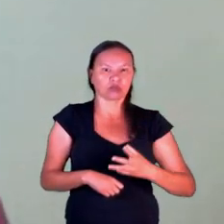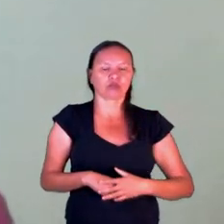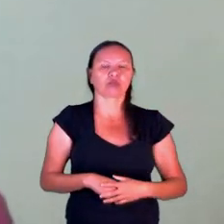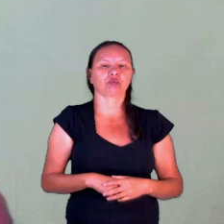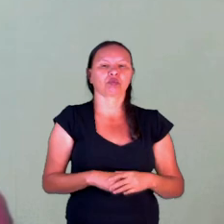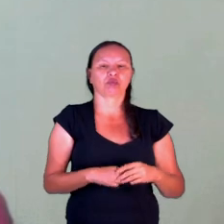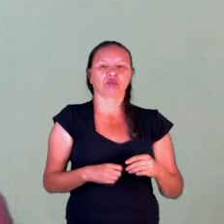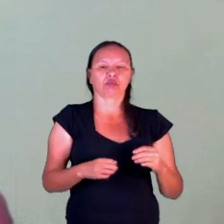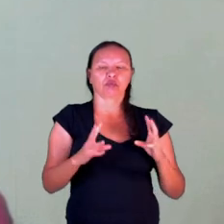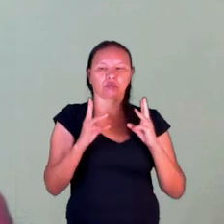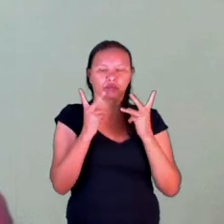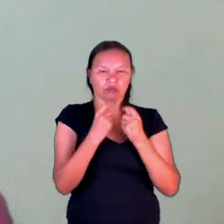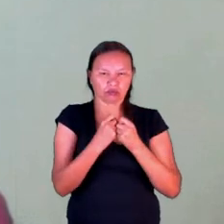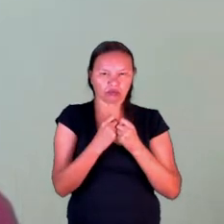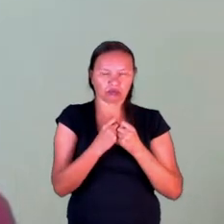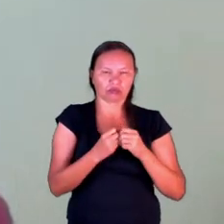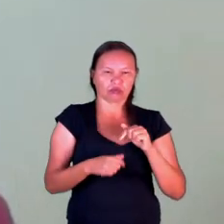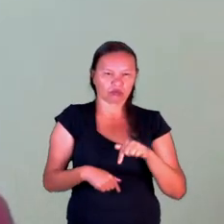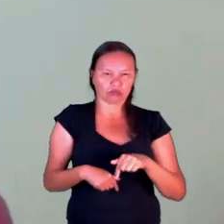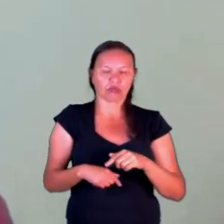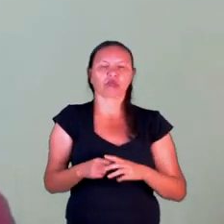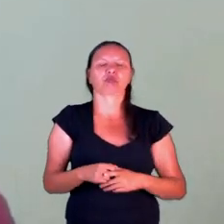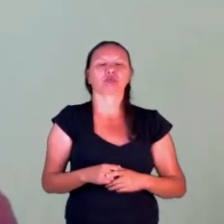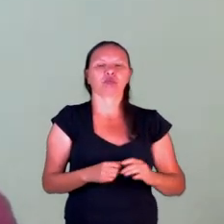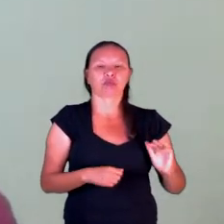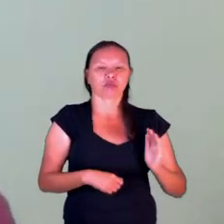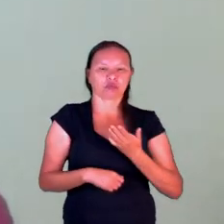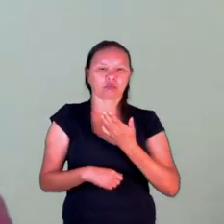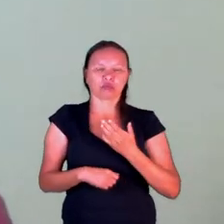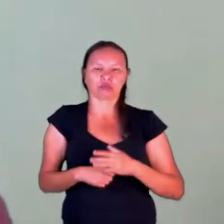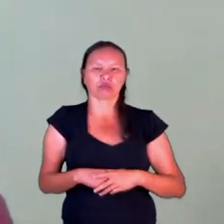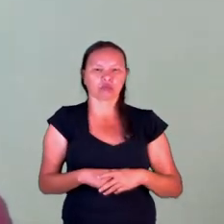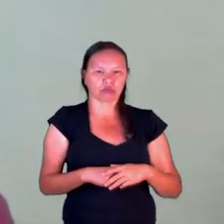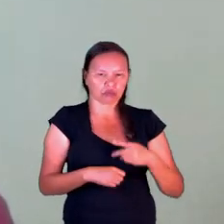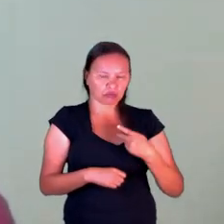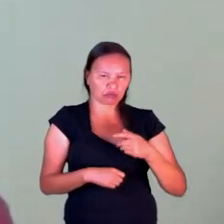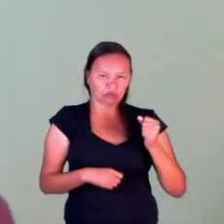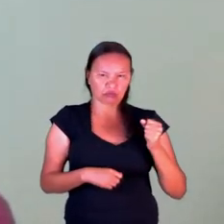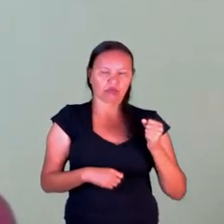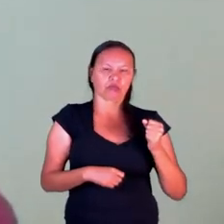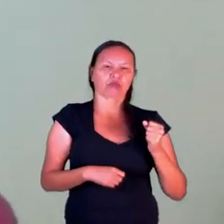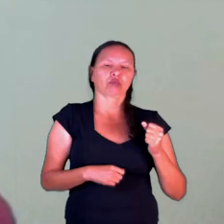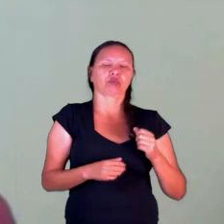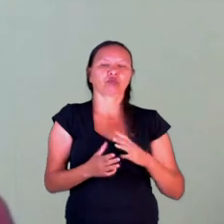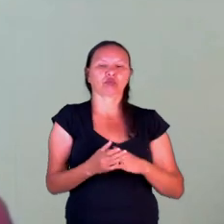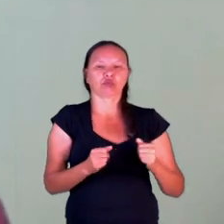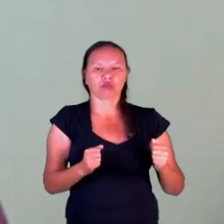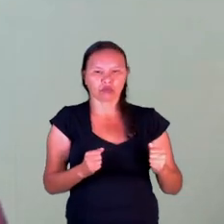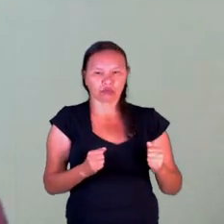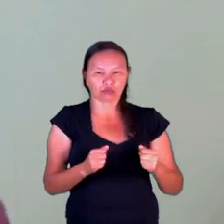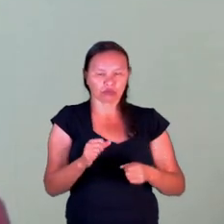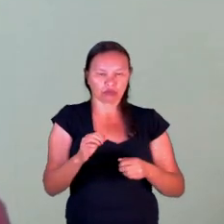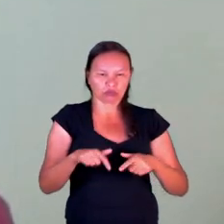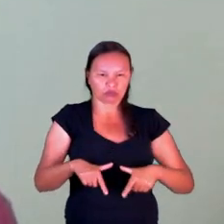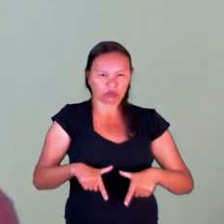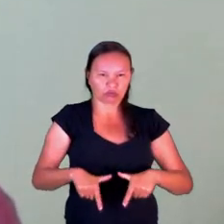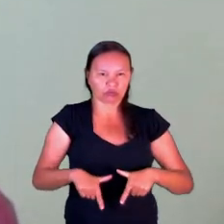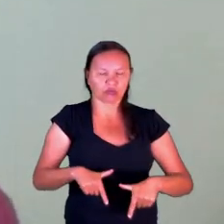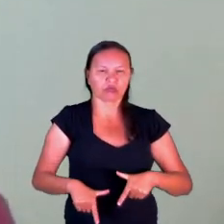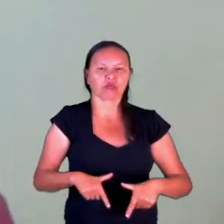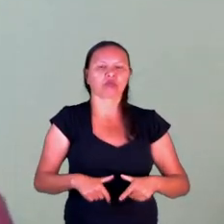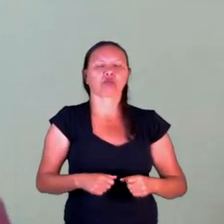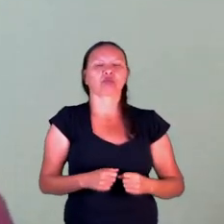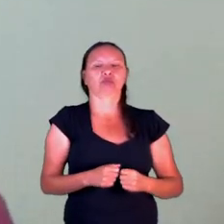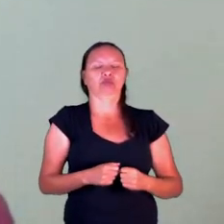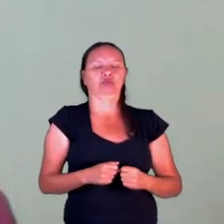gestões né aqui quando a gente conseguiu a adesão ao cisan de alguns municípios foi nesse trabalho de